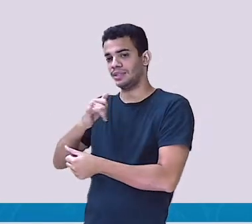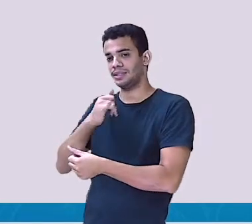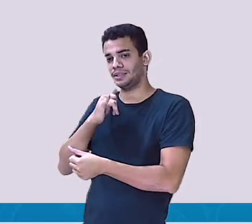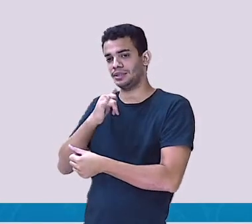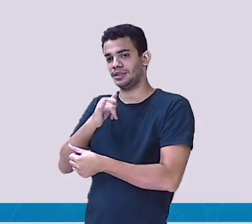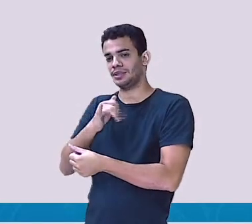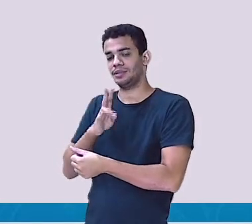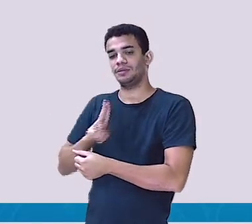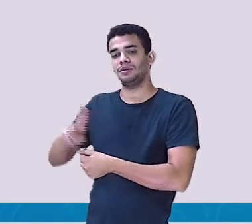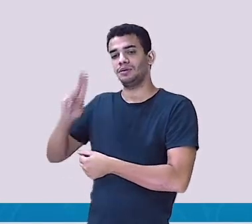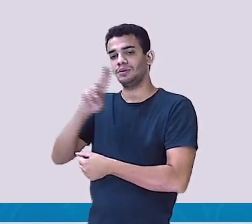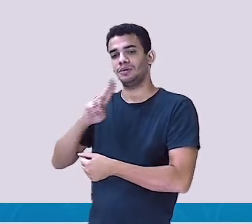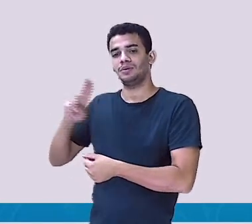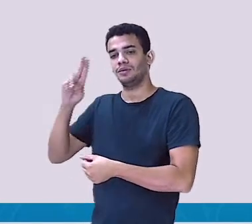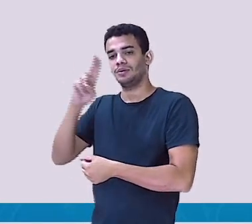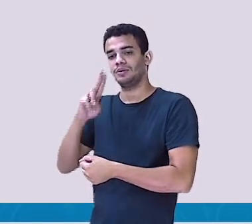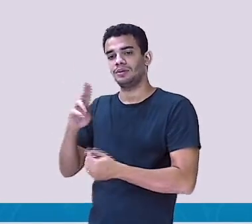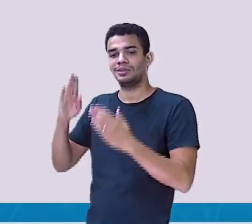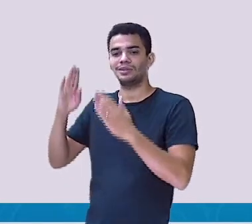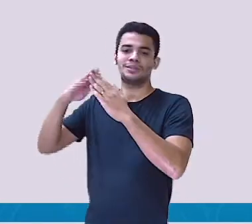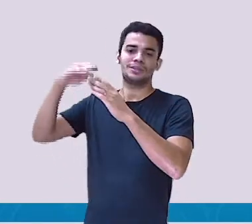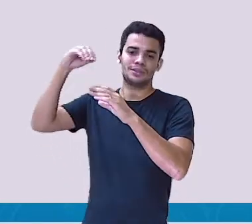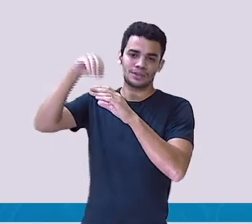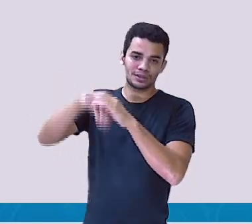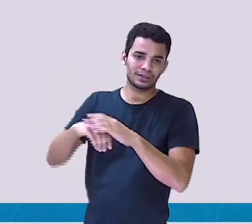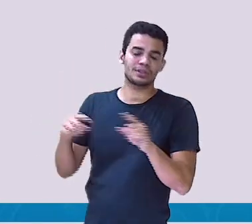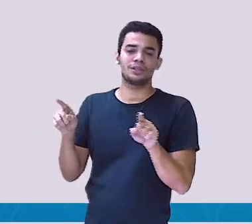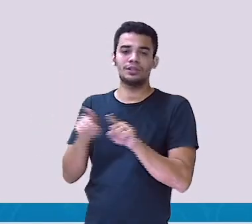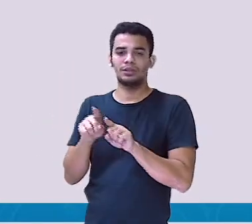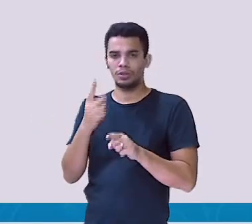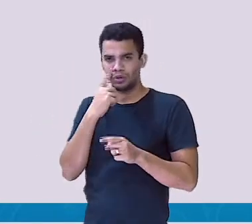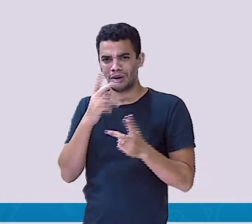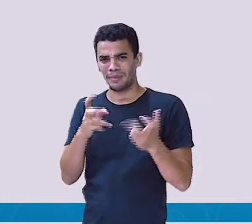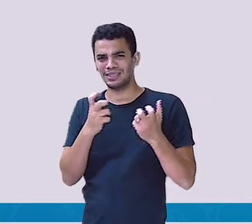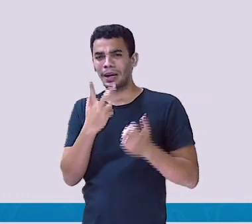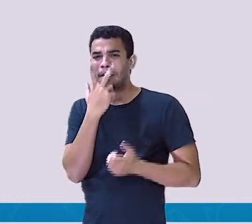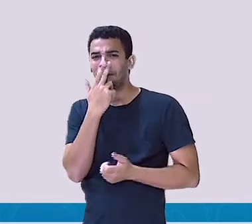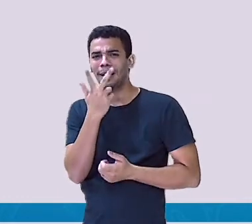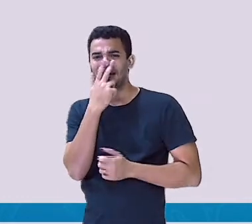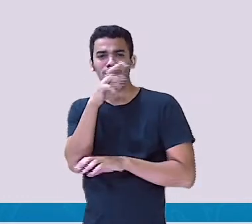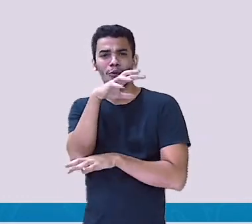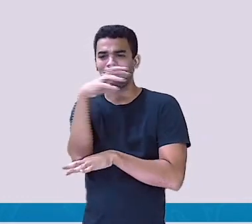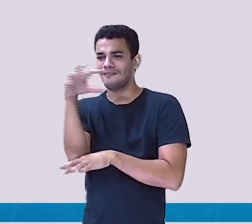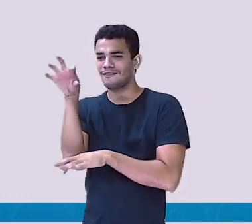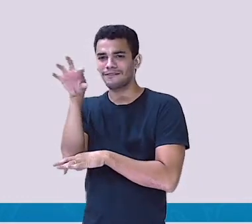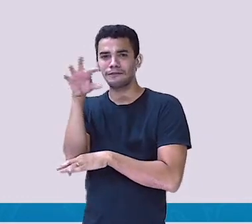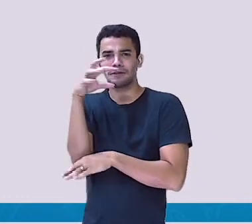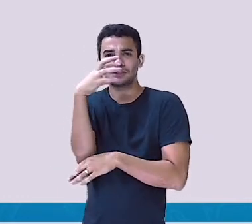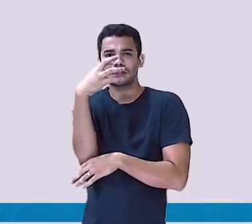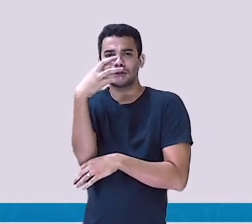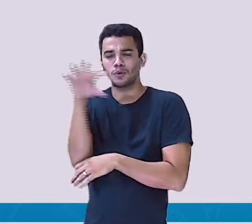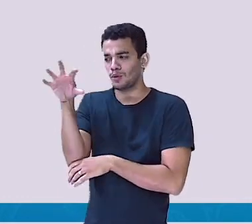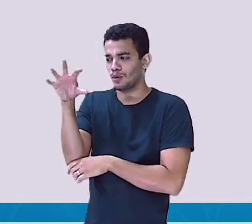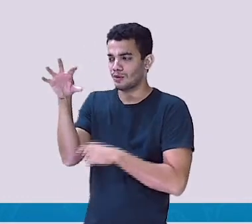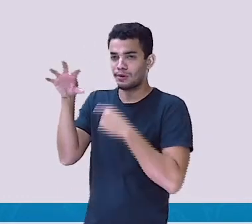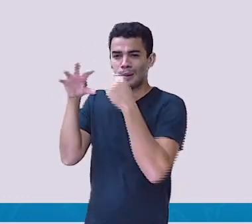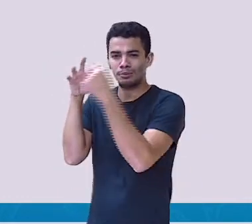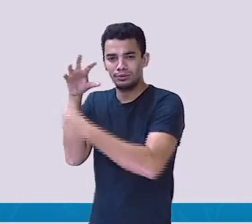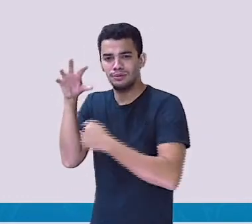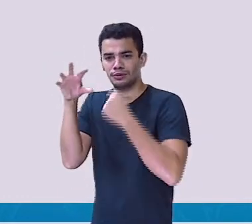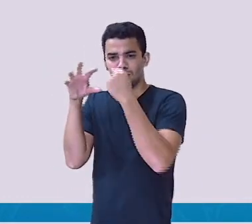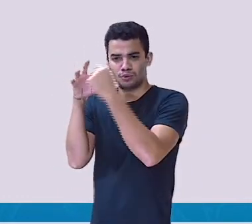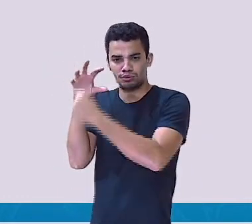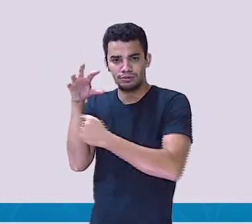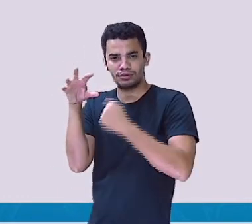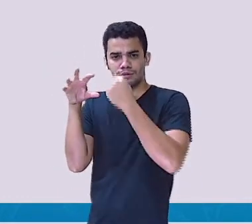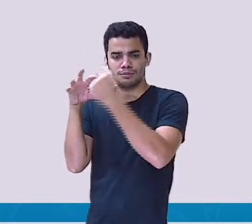força que essa... vocês podem ver na imagem aí, ó, é um gerador de energia, ela